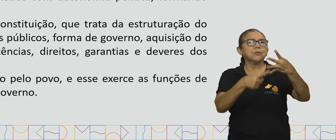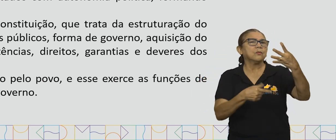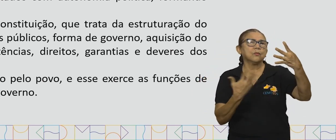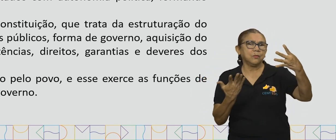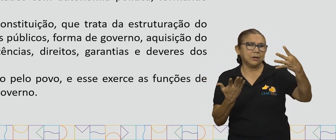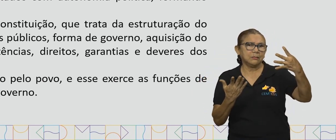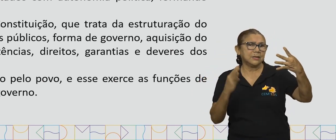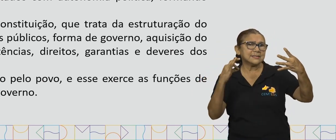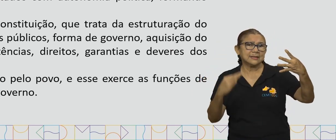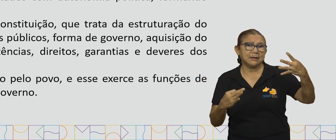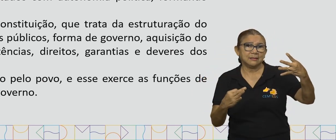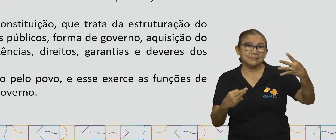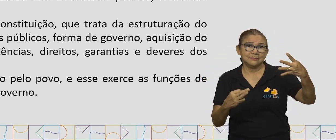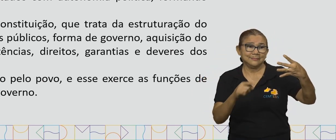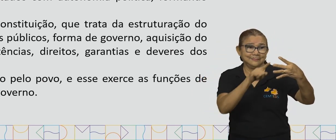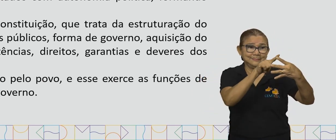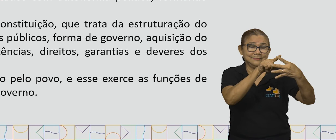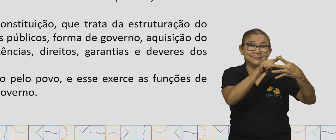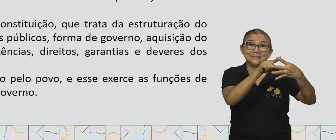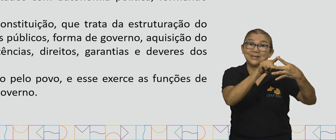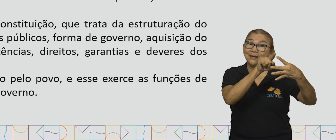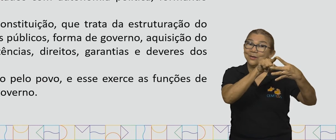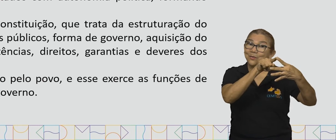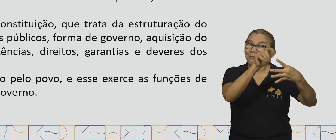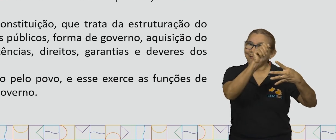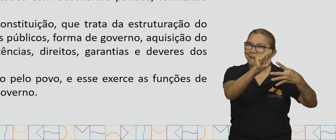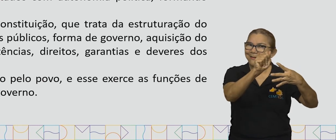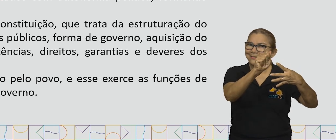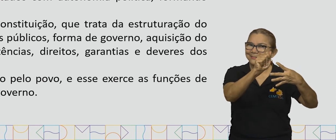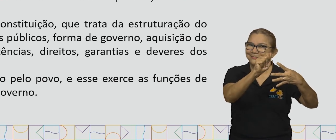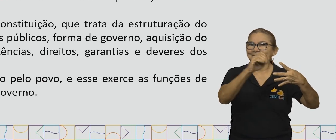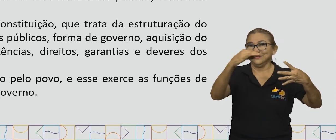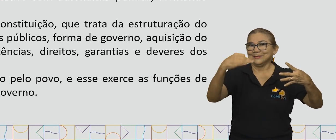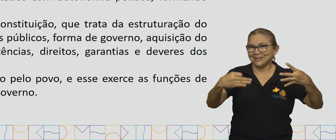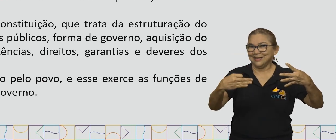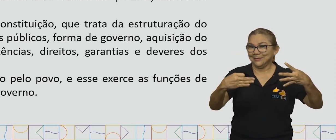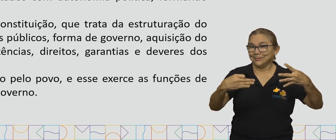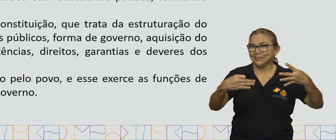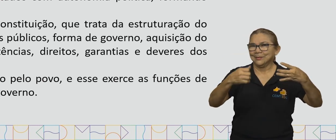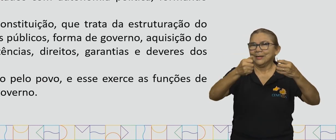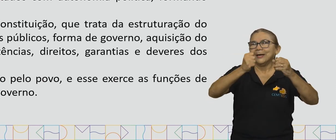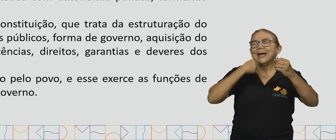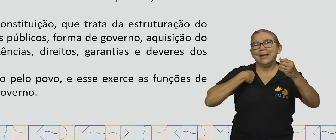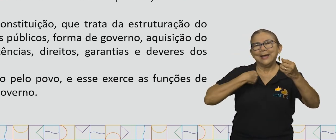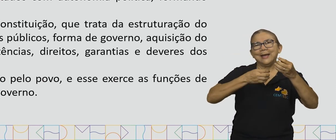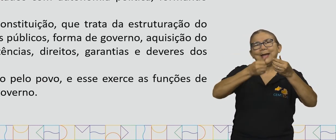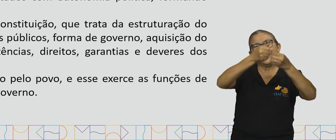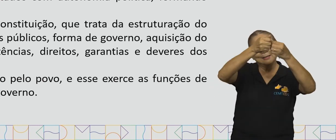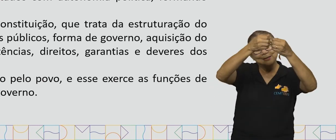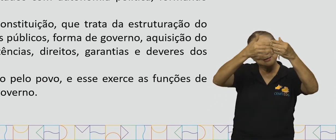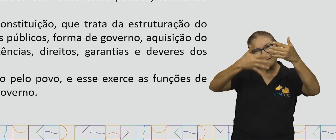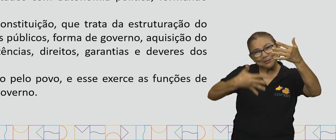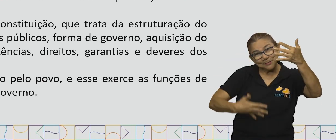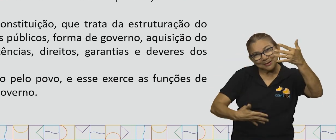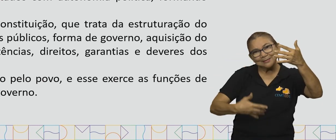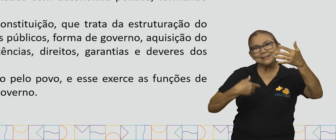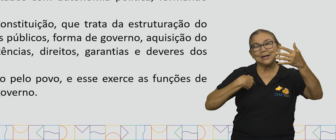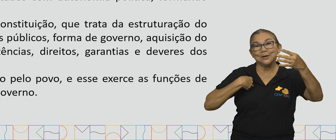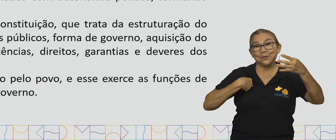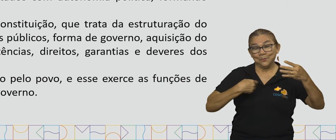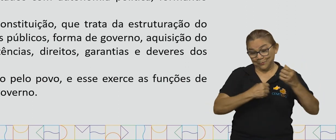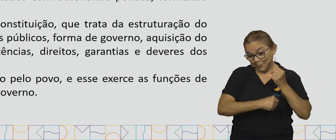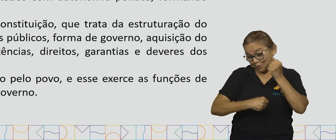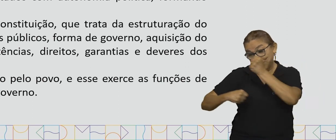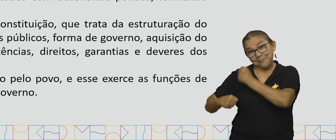certa? A letra A. Muito bem, essa é a definição de república. É porque o Estado se constitui de modo a